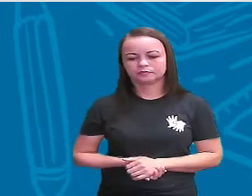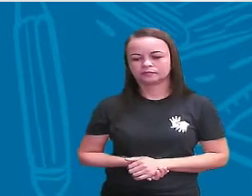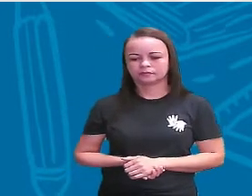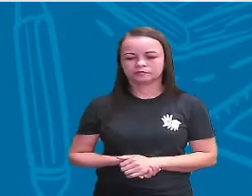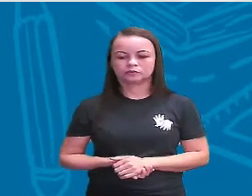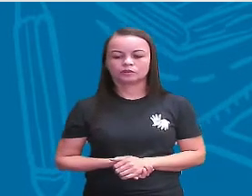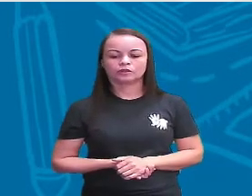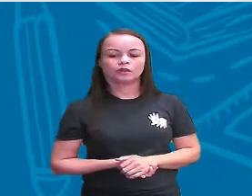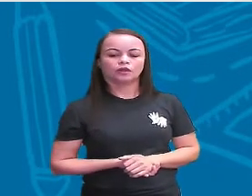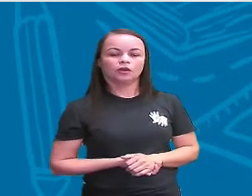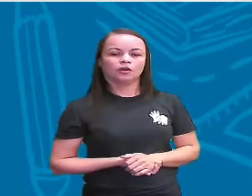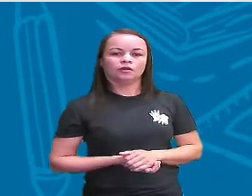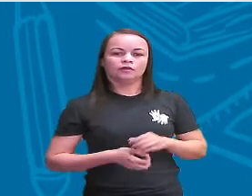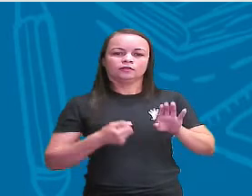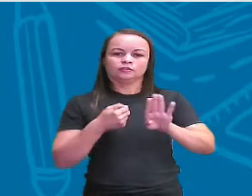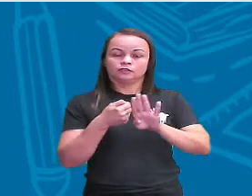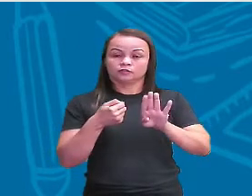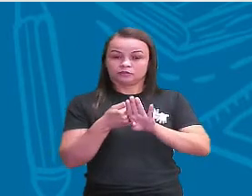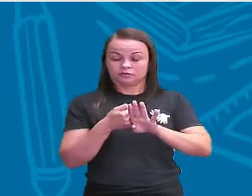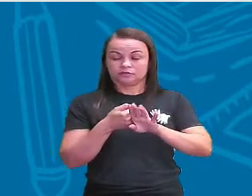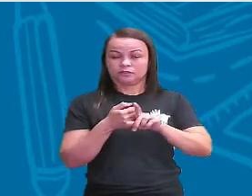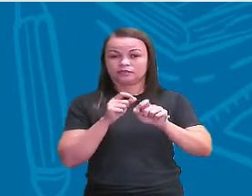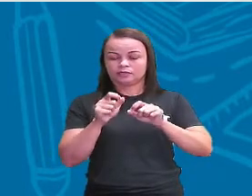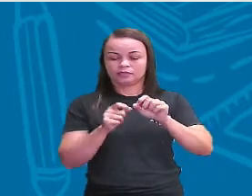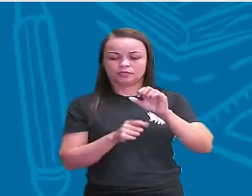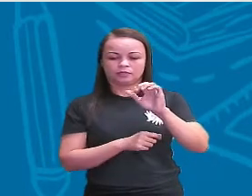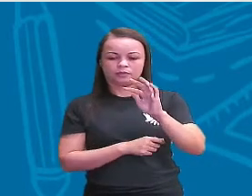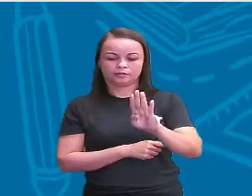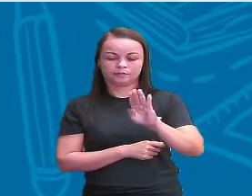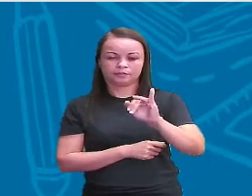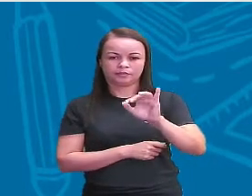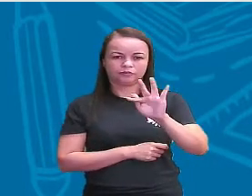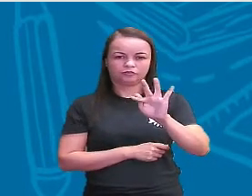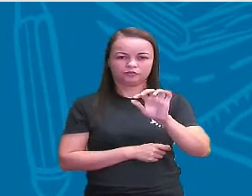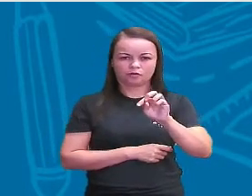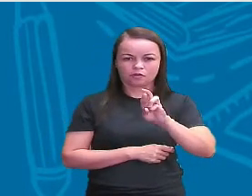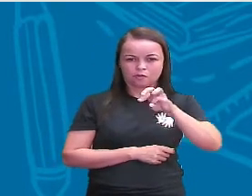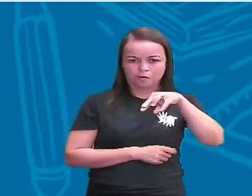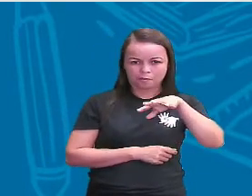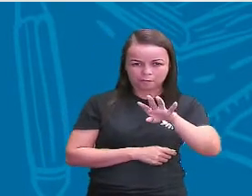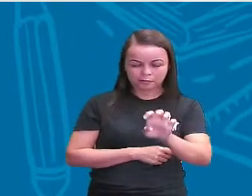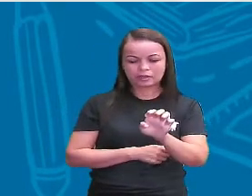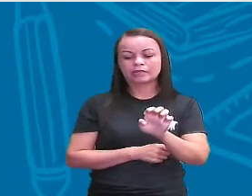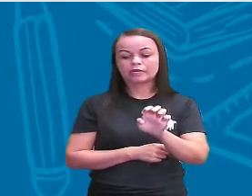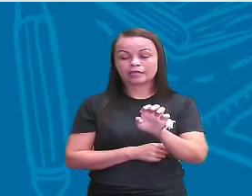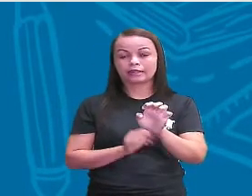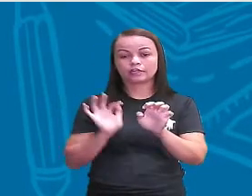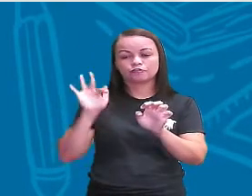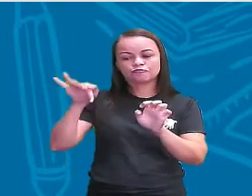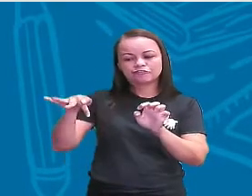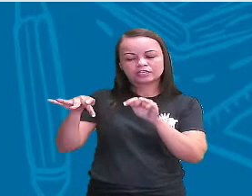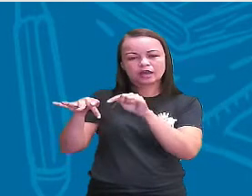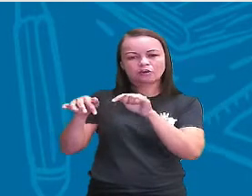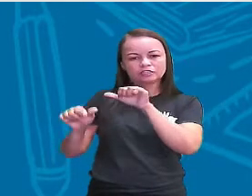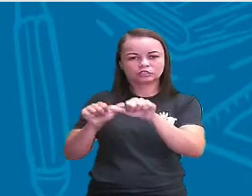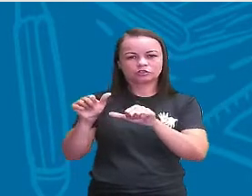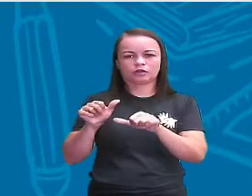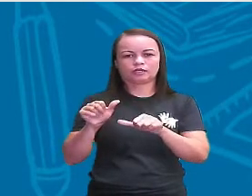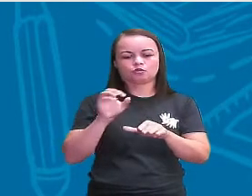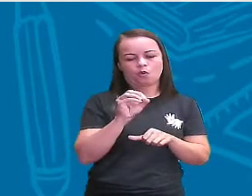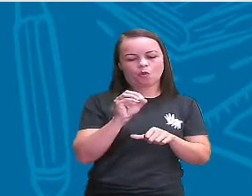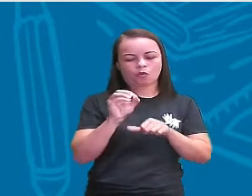Os substantivos que a gente diz que é biforme é que no final vai ser alterado, trocado o O